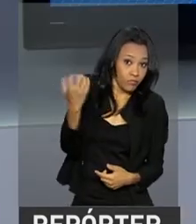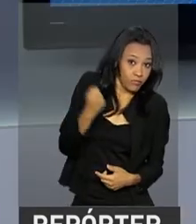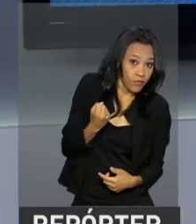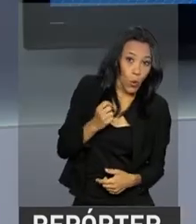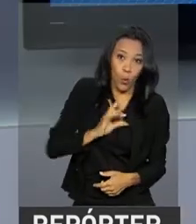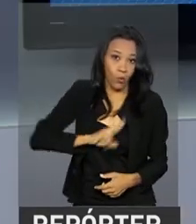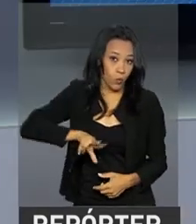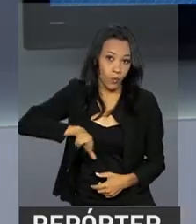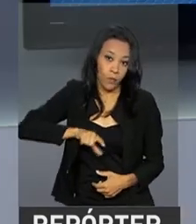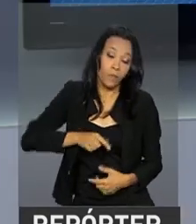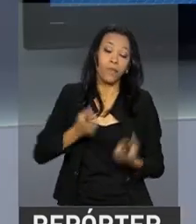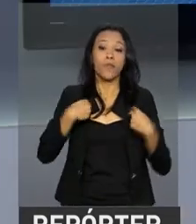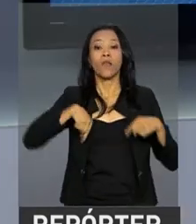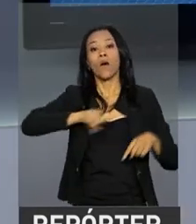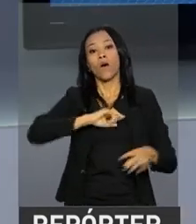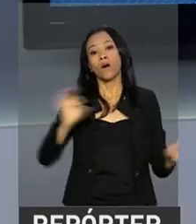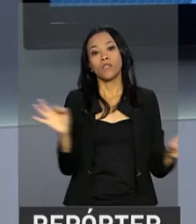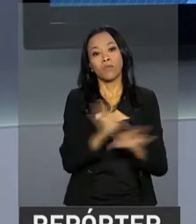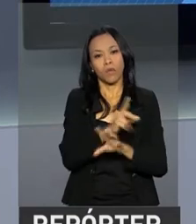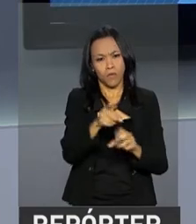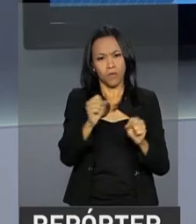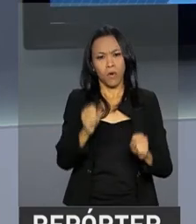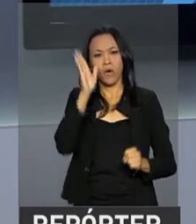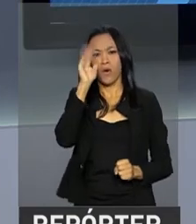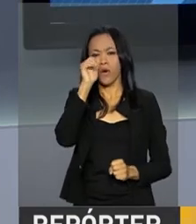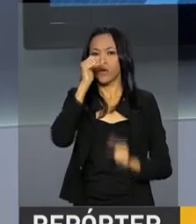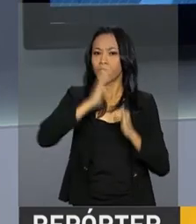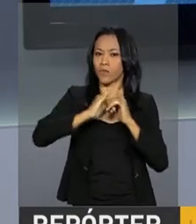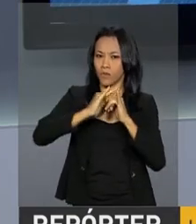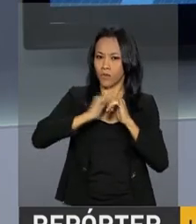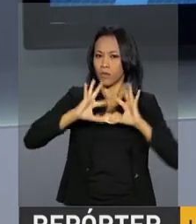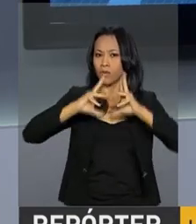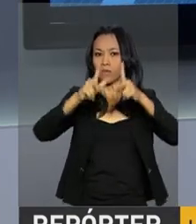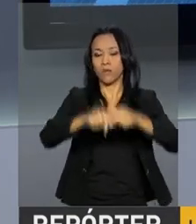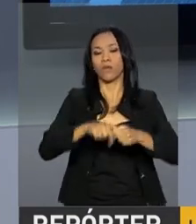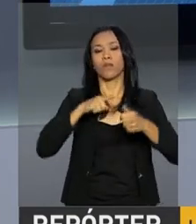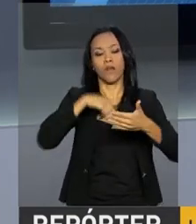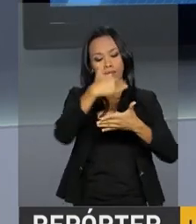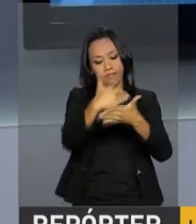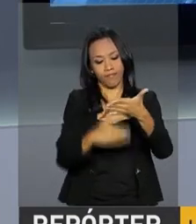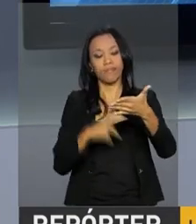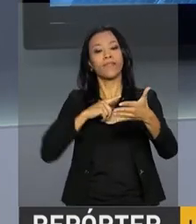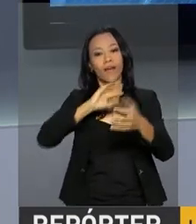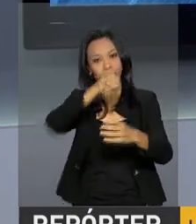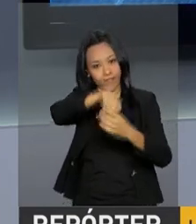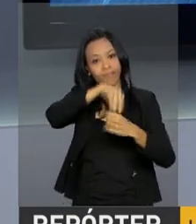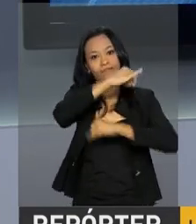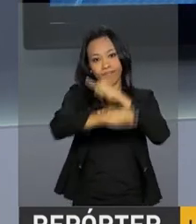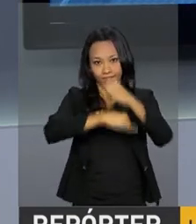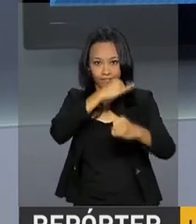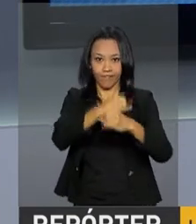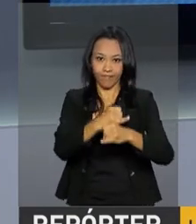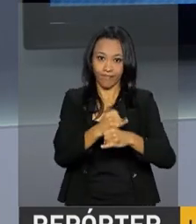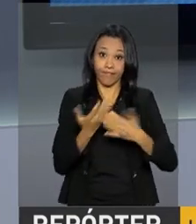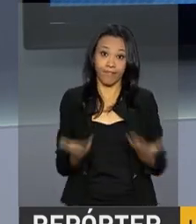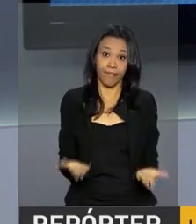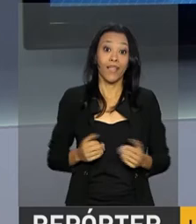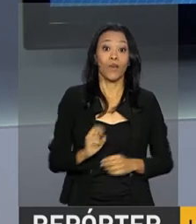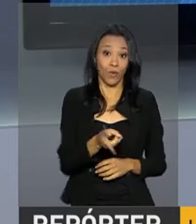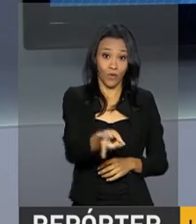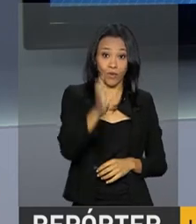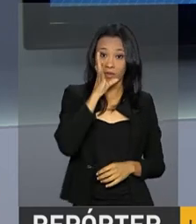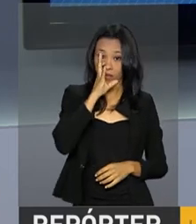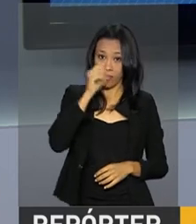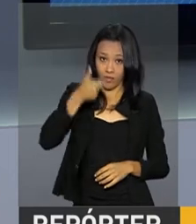nós ficamos por aqui você pode ver as reportagens no youtube e toda a nossa programação também está na página da nbr na internet